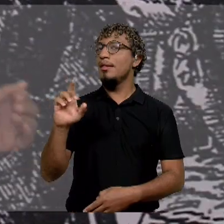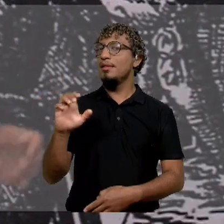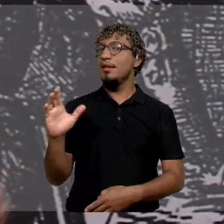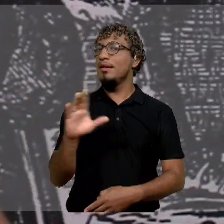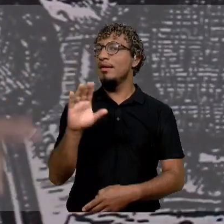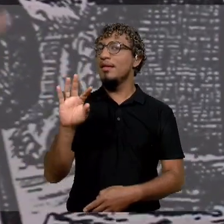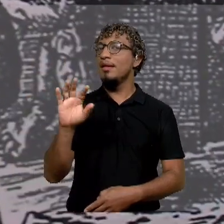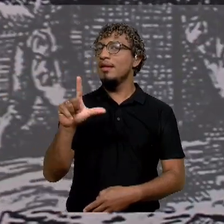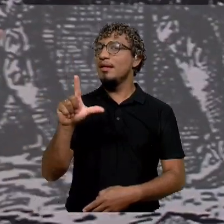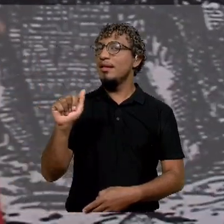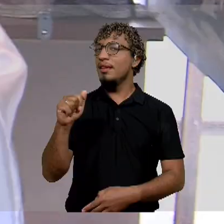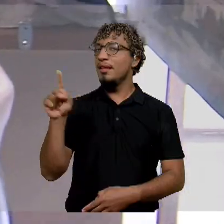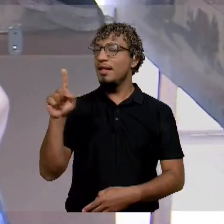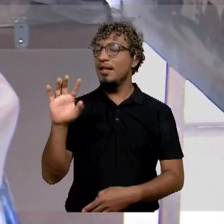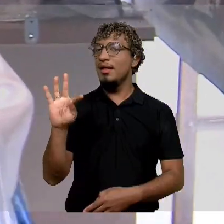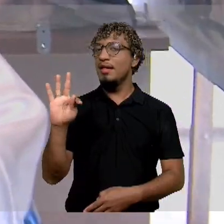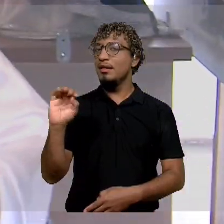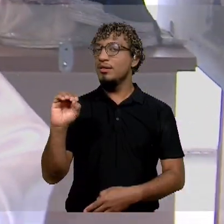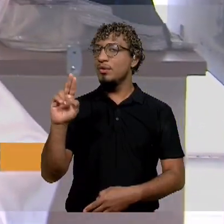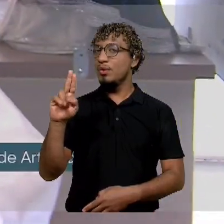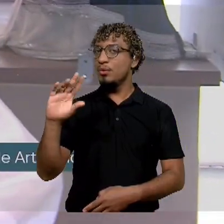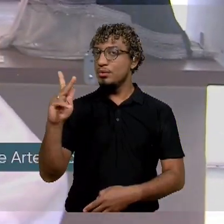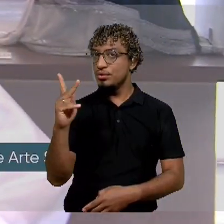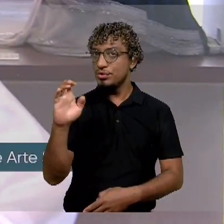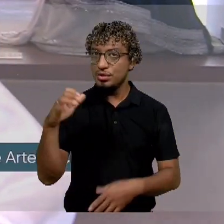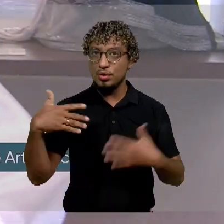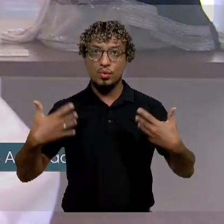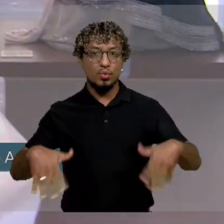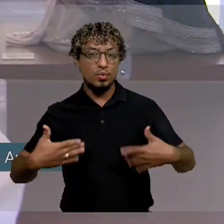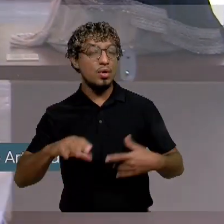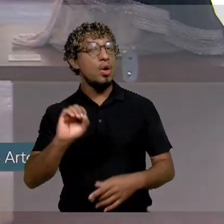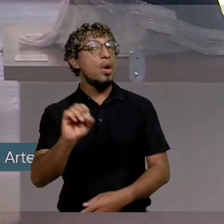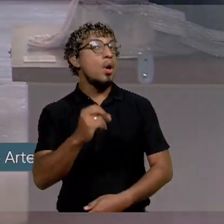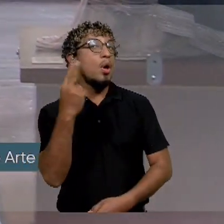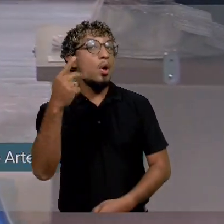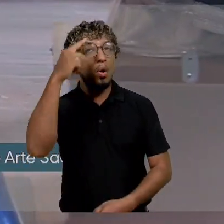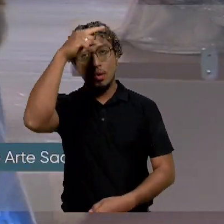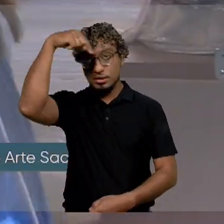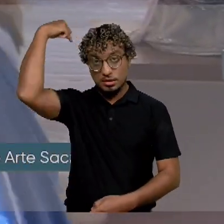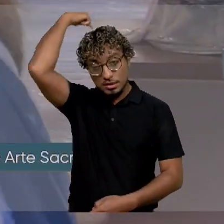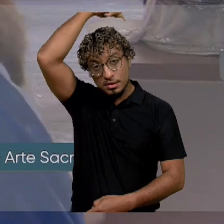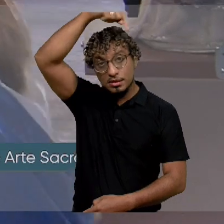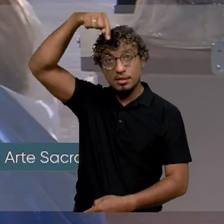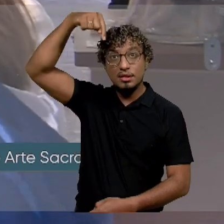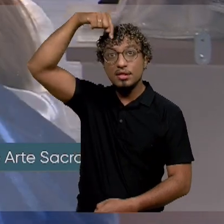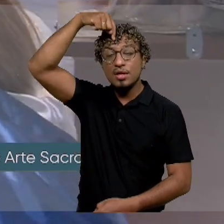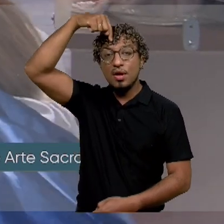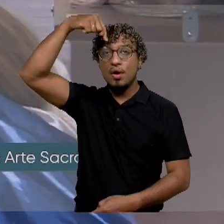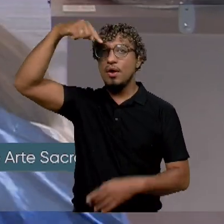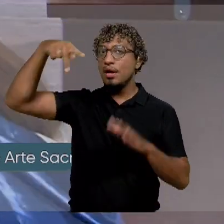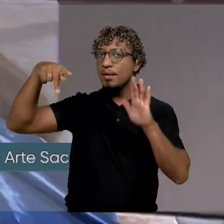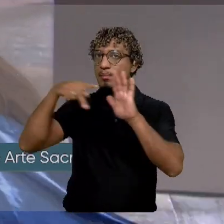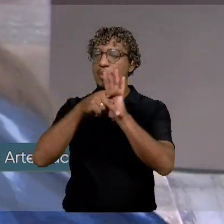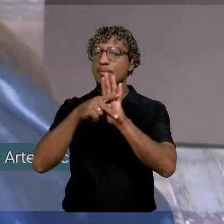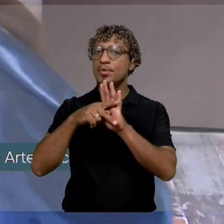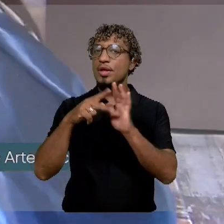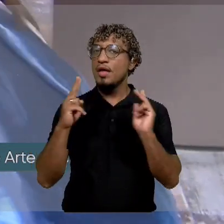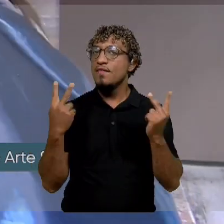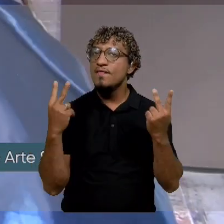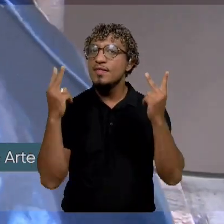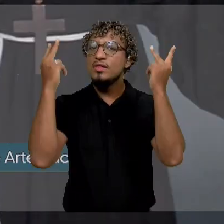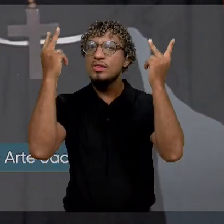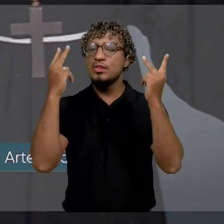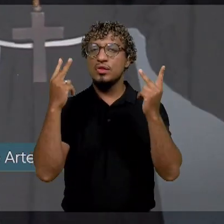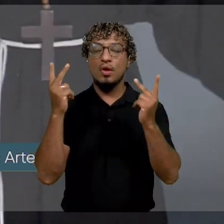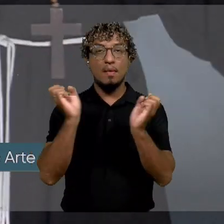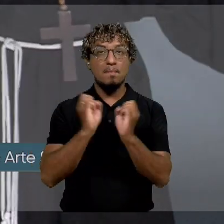francesa ao território de São Luís, ou se deparar com a visão de Nossa Senhora da Vitória realizando o milagre da Batalha de